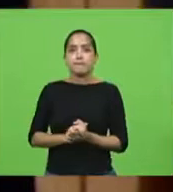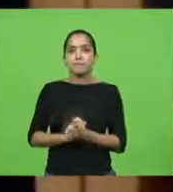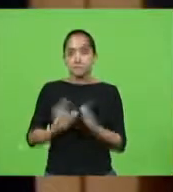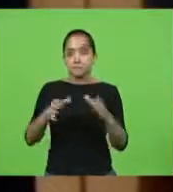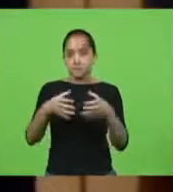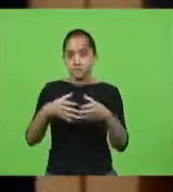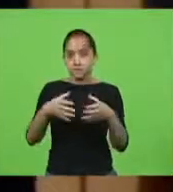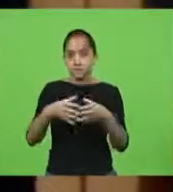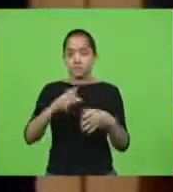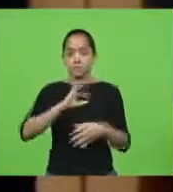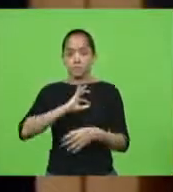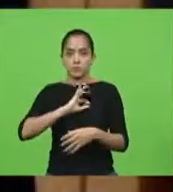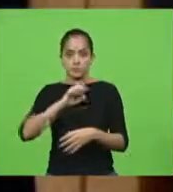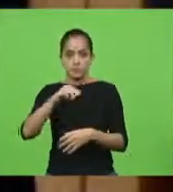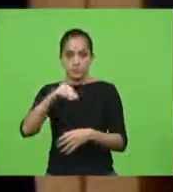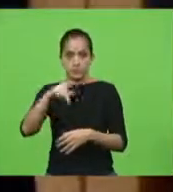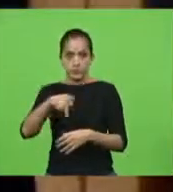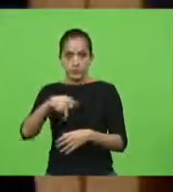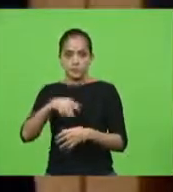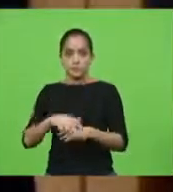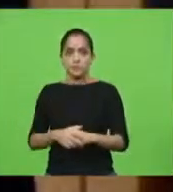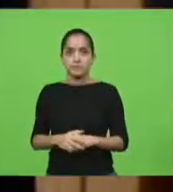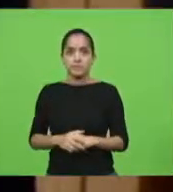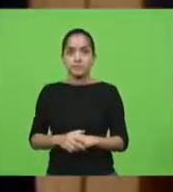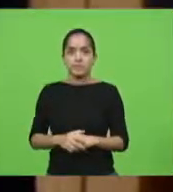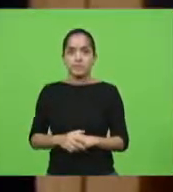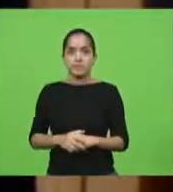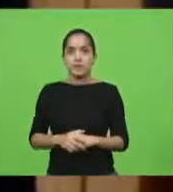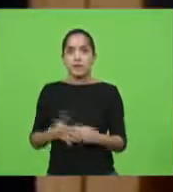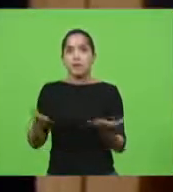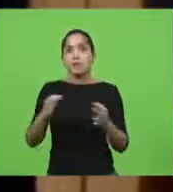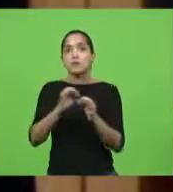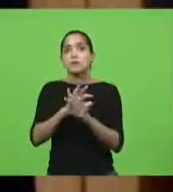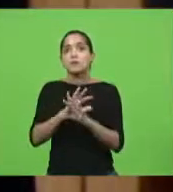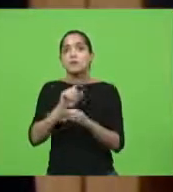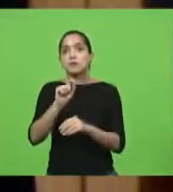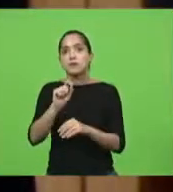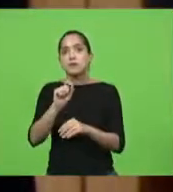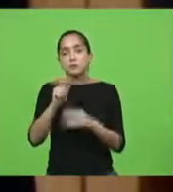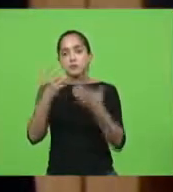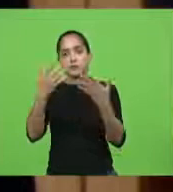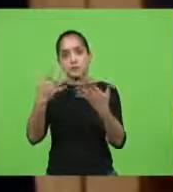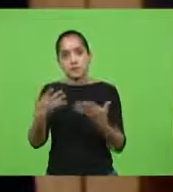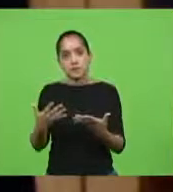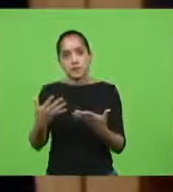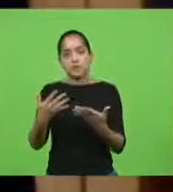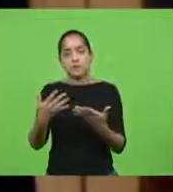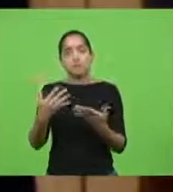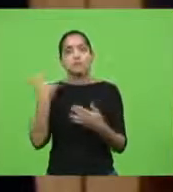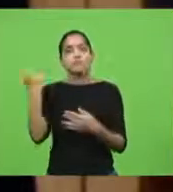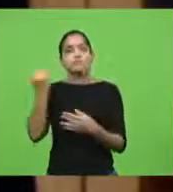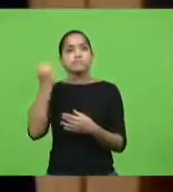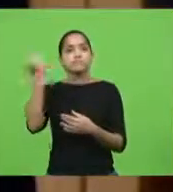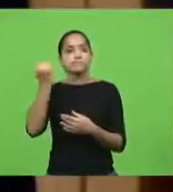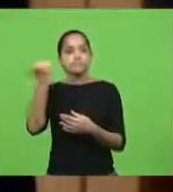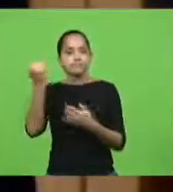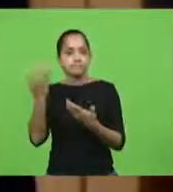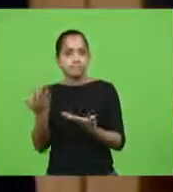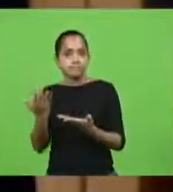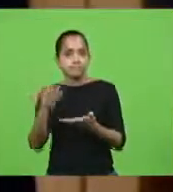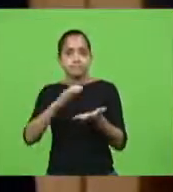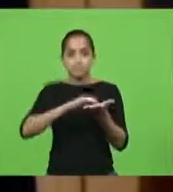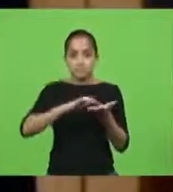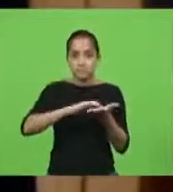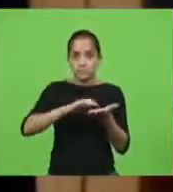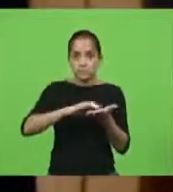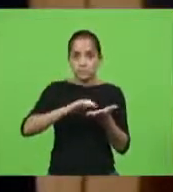pela Polícia Militar. Eu termino, meus colegas, dizendo que também entendo que o que importa para a gente, se o secretário é